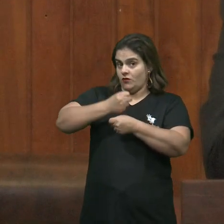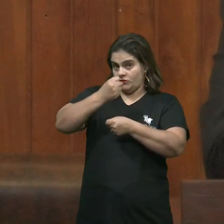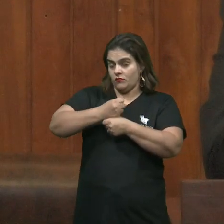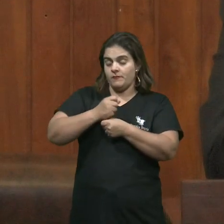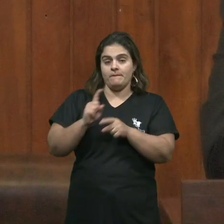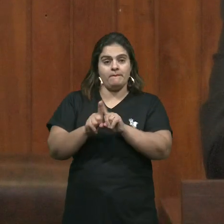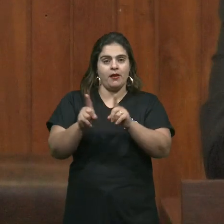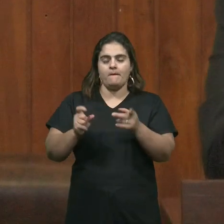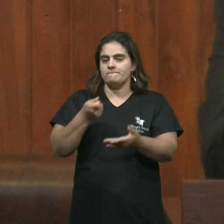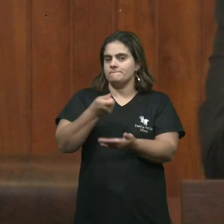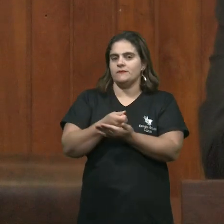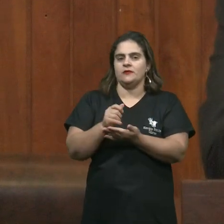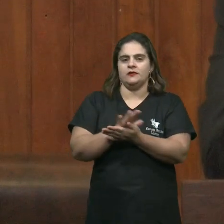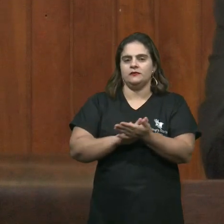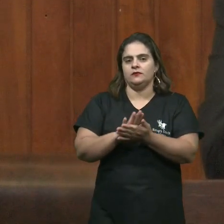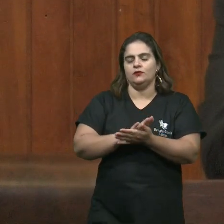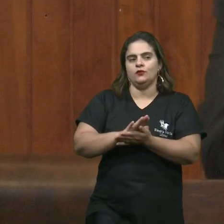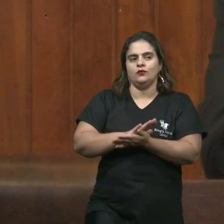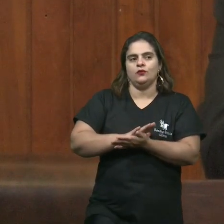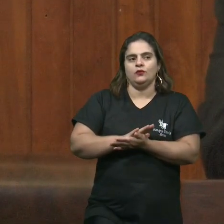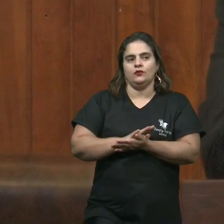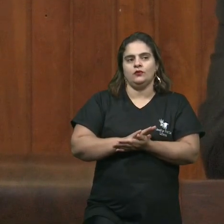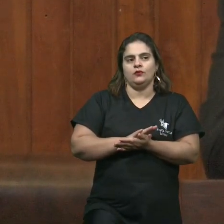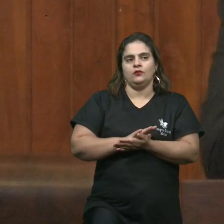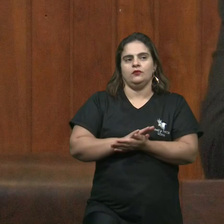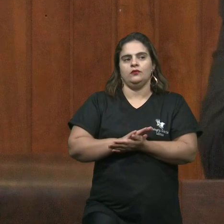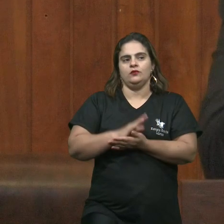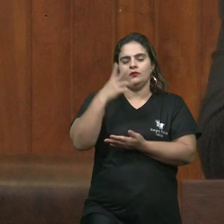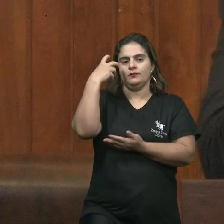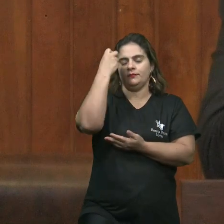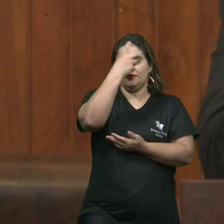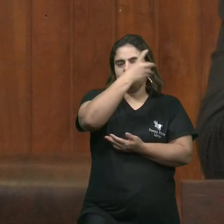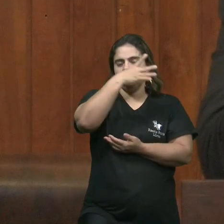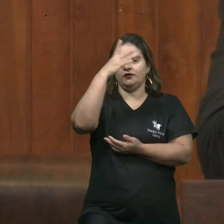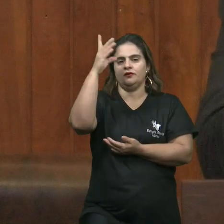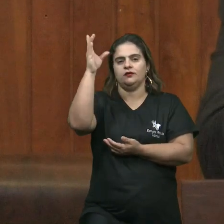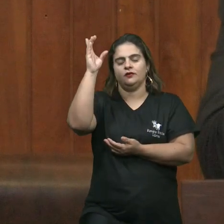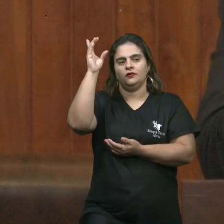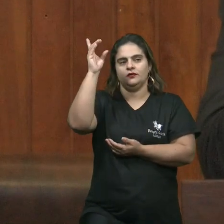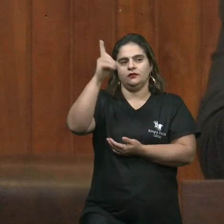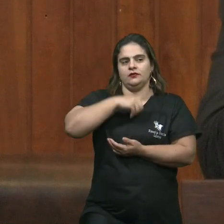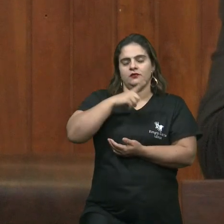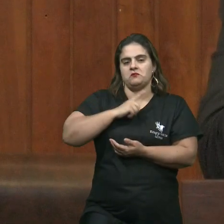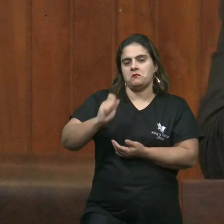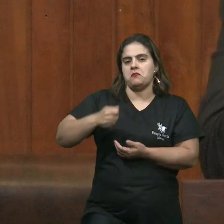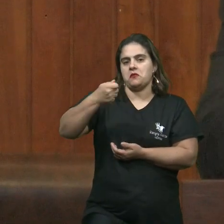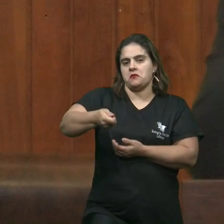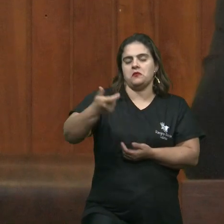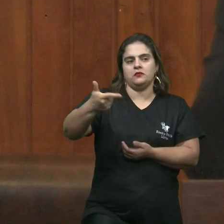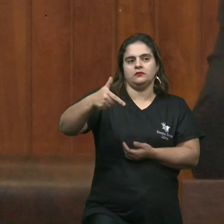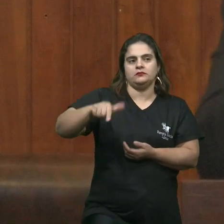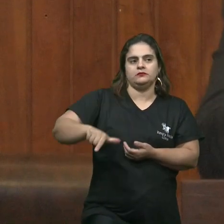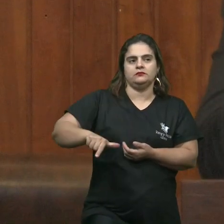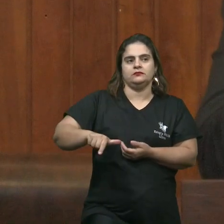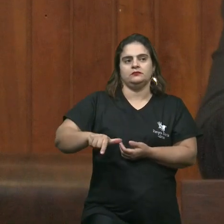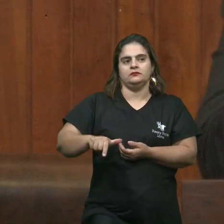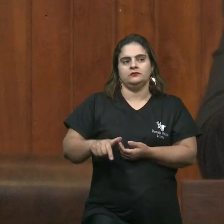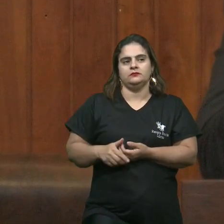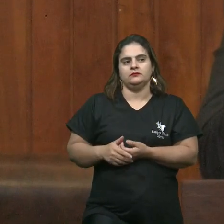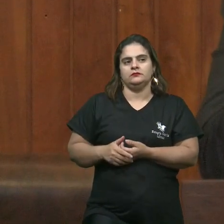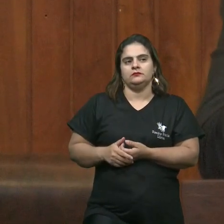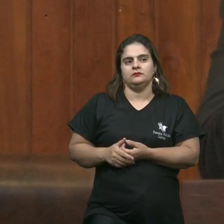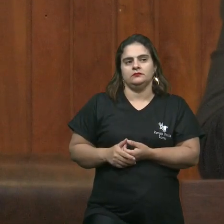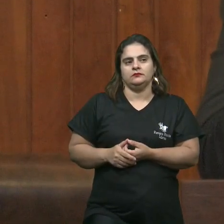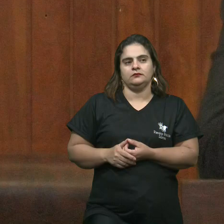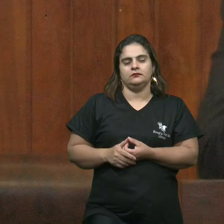pagou. Quem pagou foi esse otário que está aí hoje à frente do Executivo. Tem outro também à frente do Legislativo,